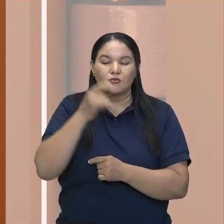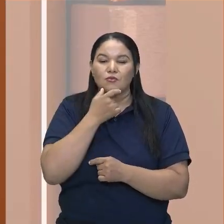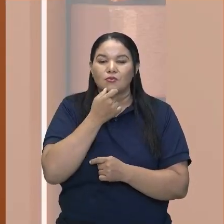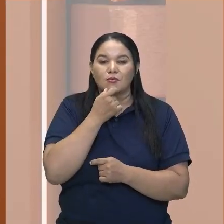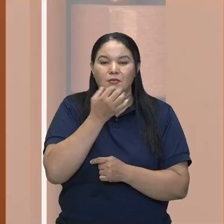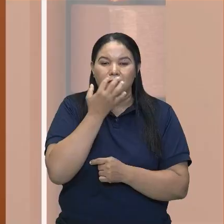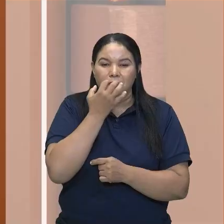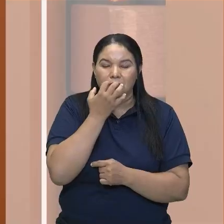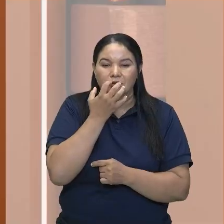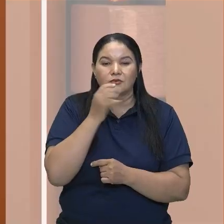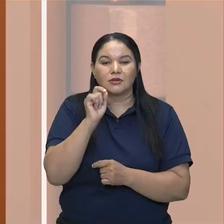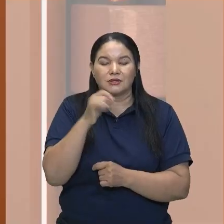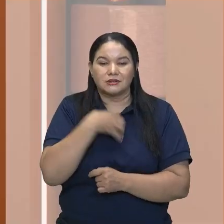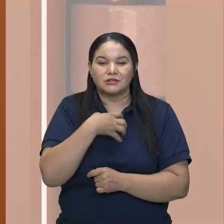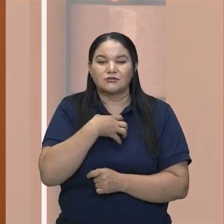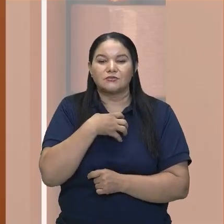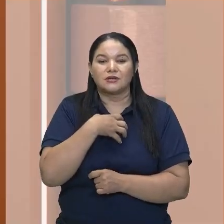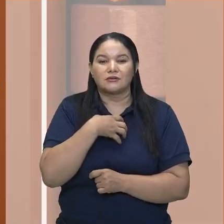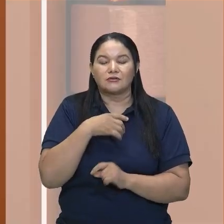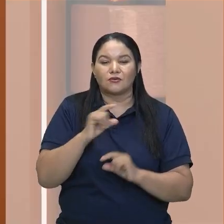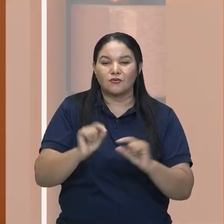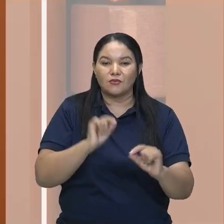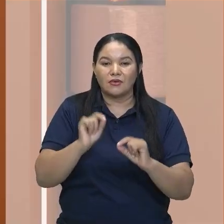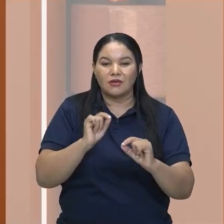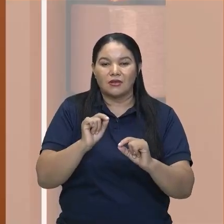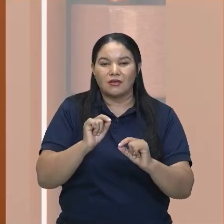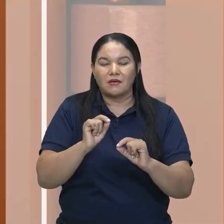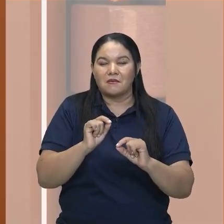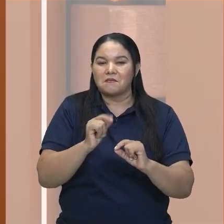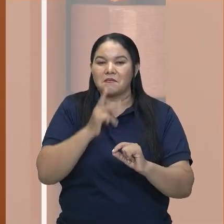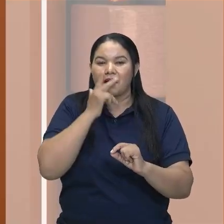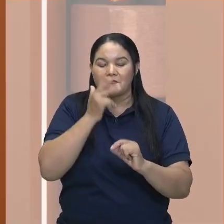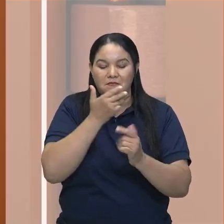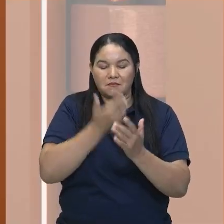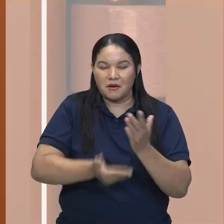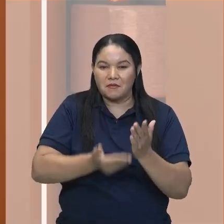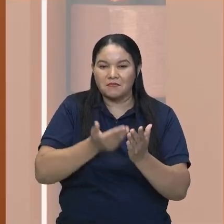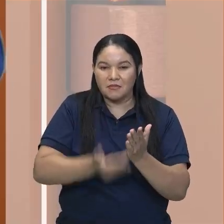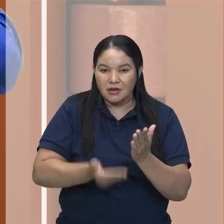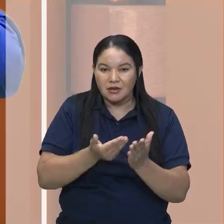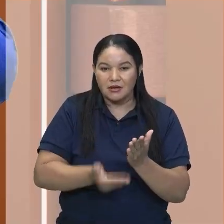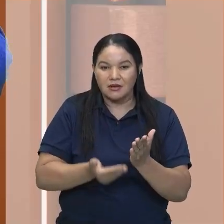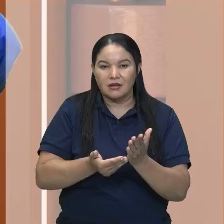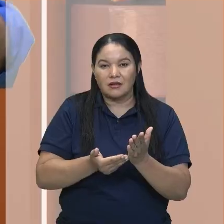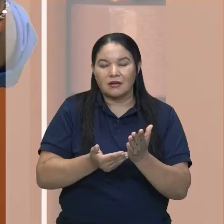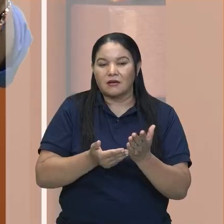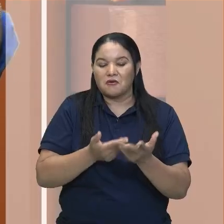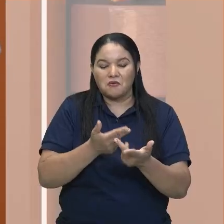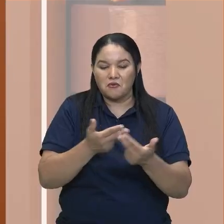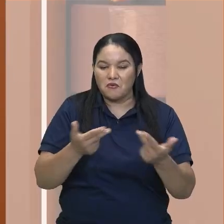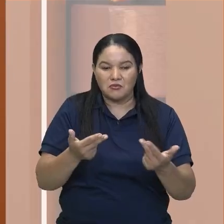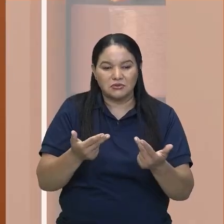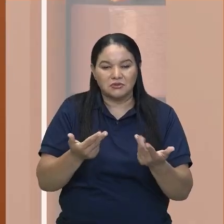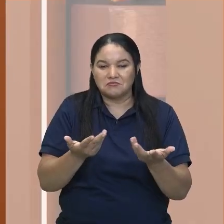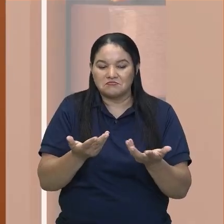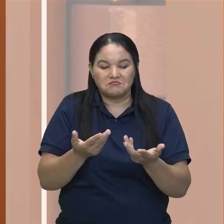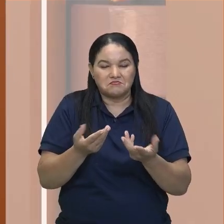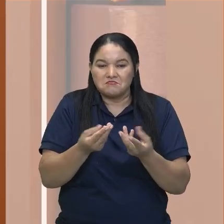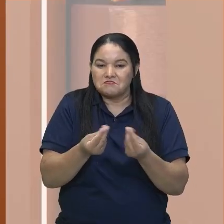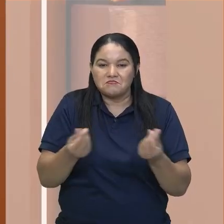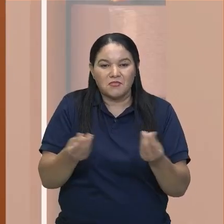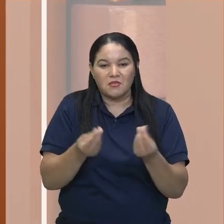Aquele sentimento de derrota, aquele sentimento de que as coisas não tem mais sentido, essa